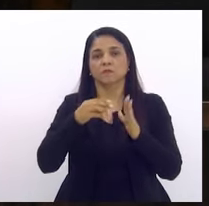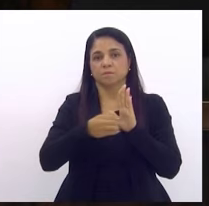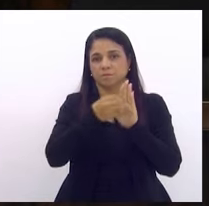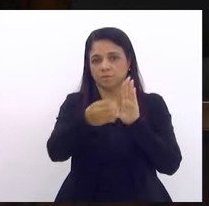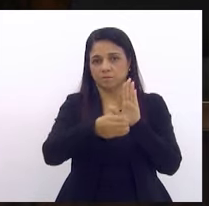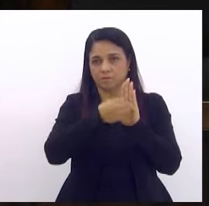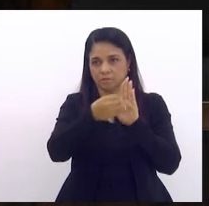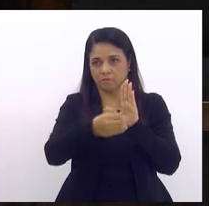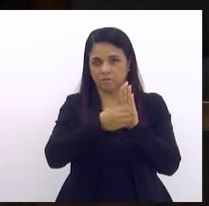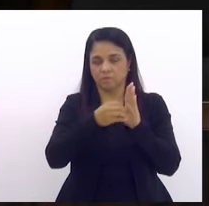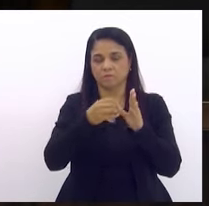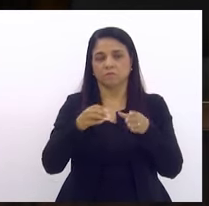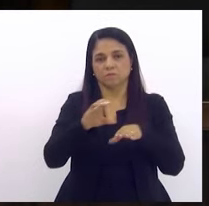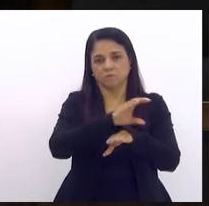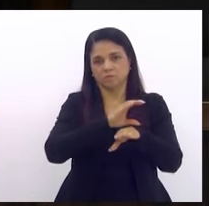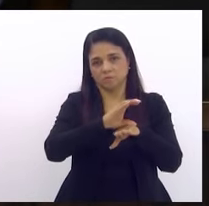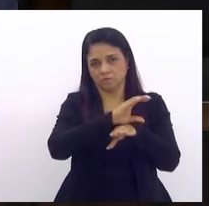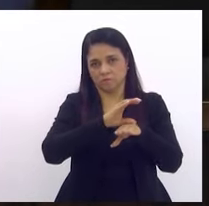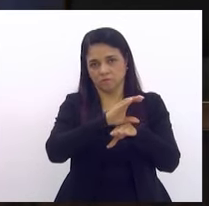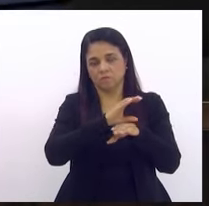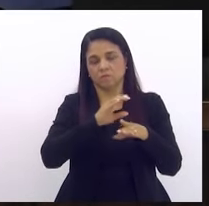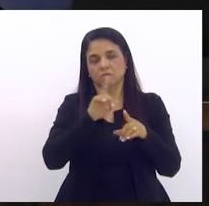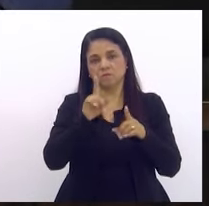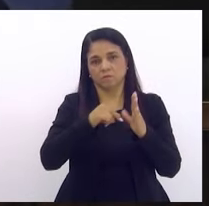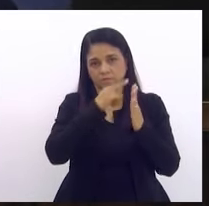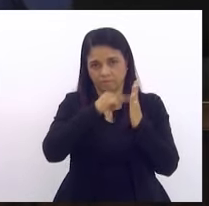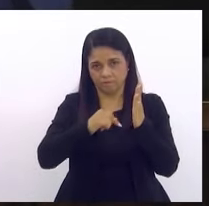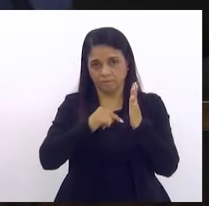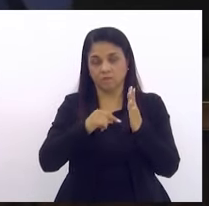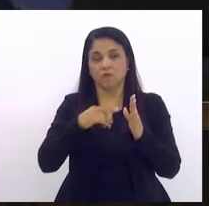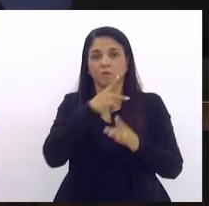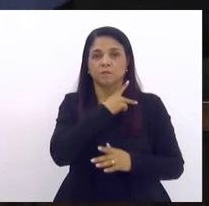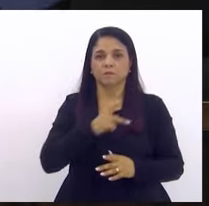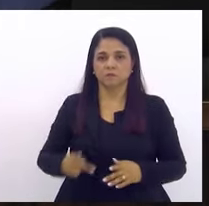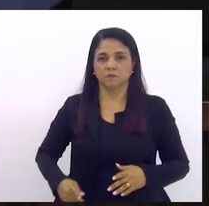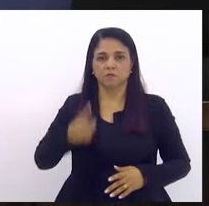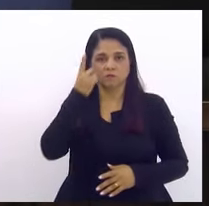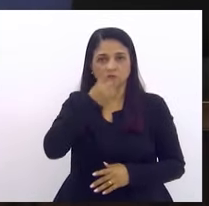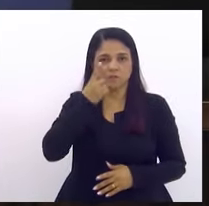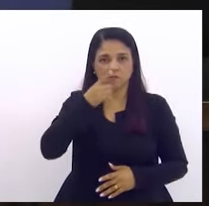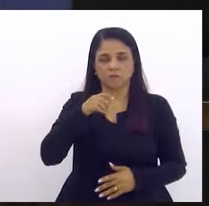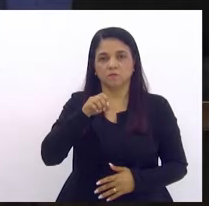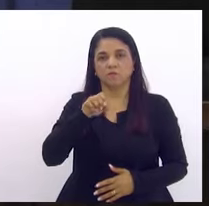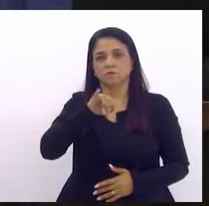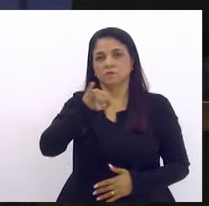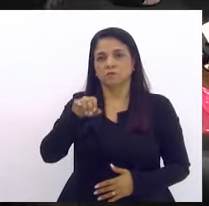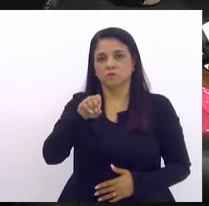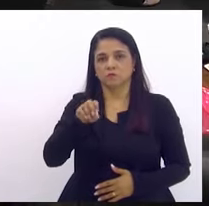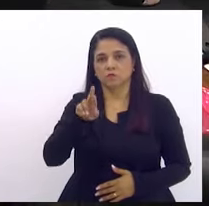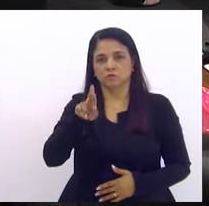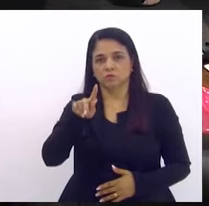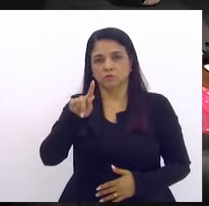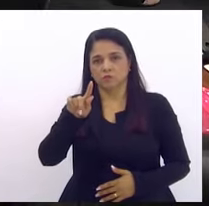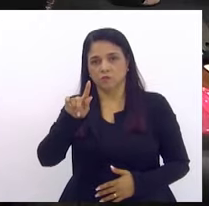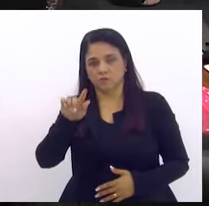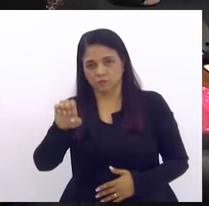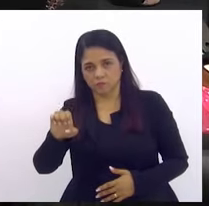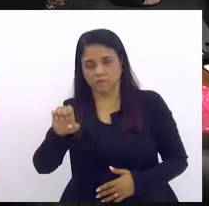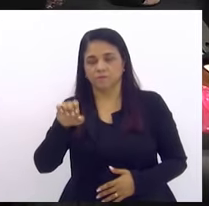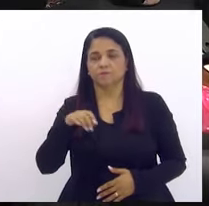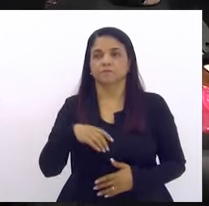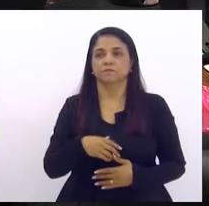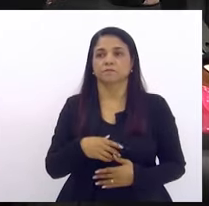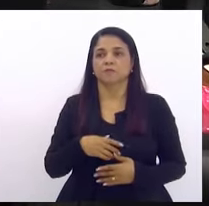pela Comissão de Emendas Constitucionais e Vetos, nosso presidente, deputado Jorge Felipe Neto. Presidente, parecer é pela